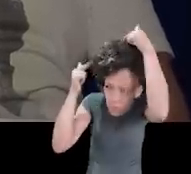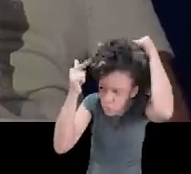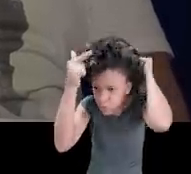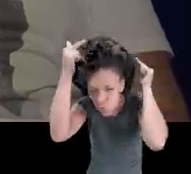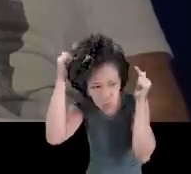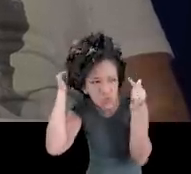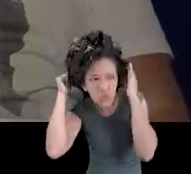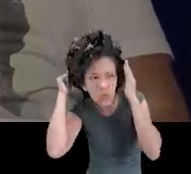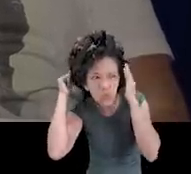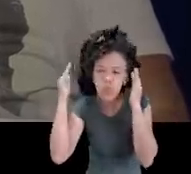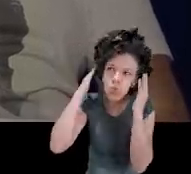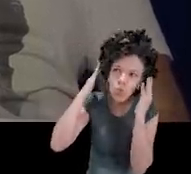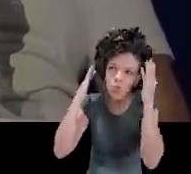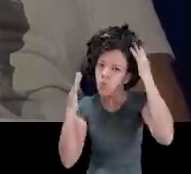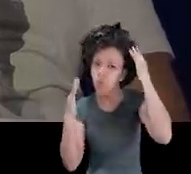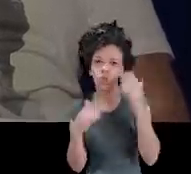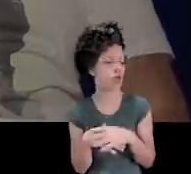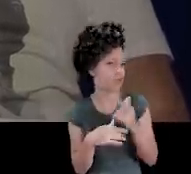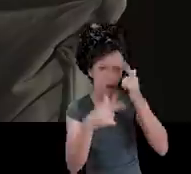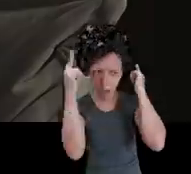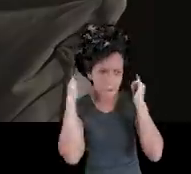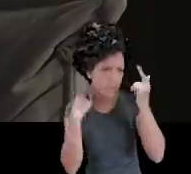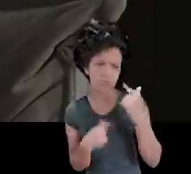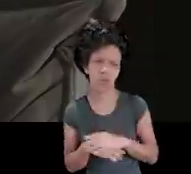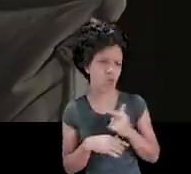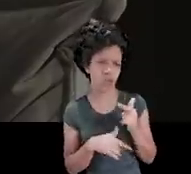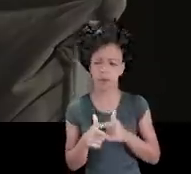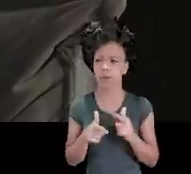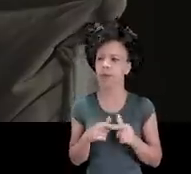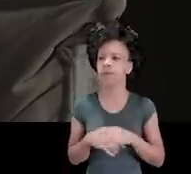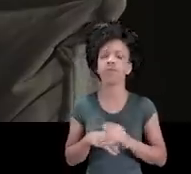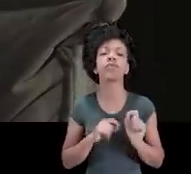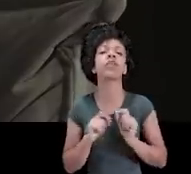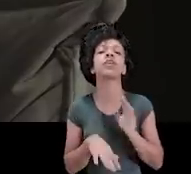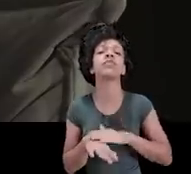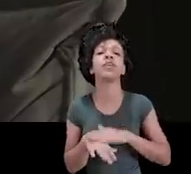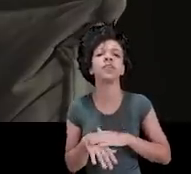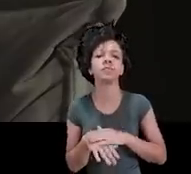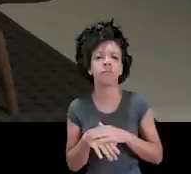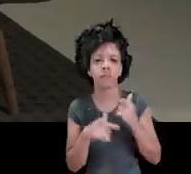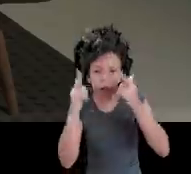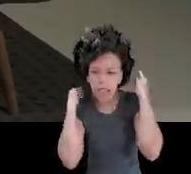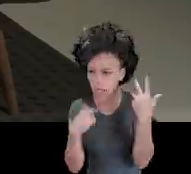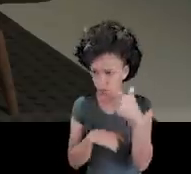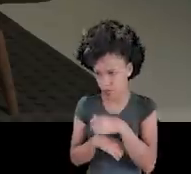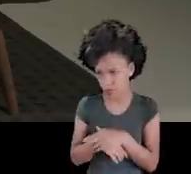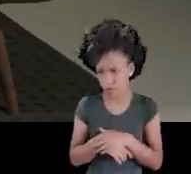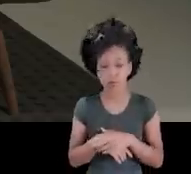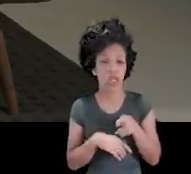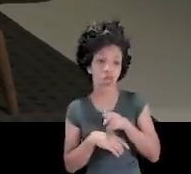Sim. Esfrego, passo a Gillette, não tem erro. Mando bala aqui. Entendi. Que não dá problema nenhum. O que você faz pra manter essa careca lindona? Primeiro, eu uso